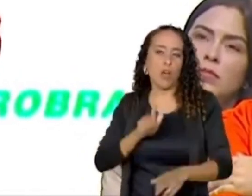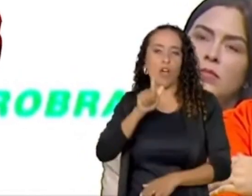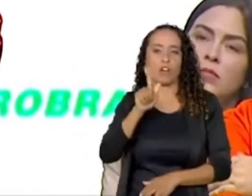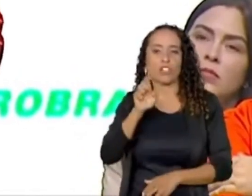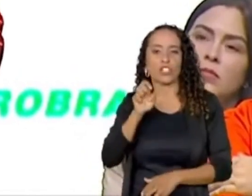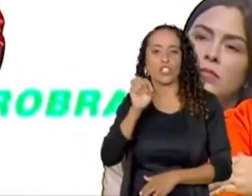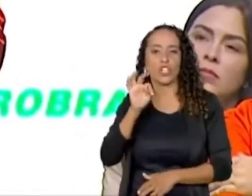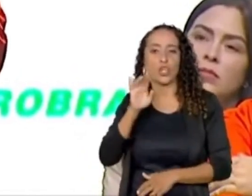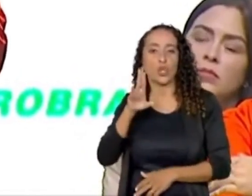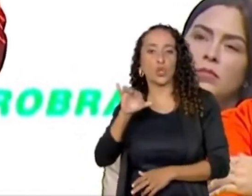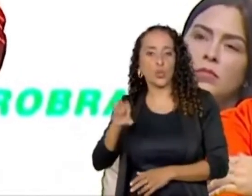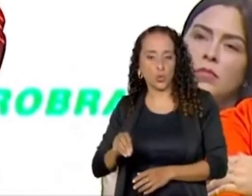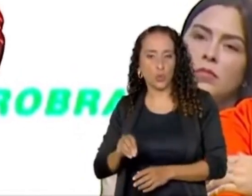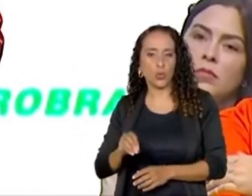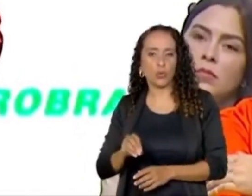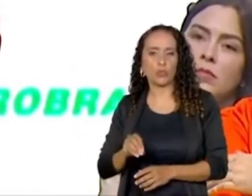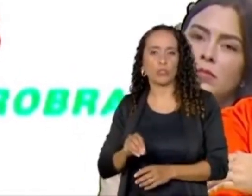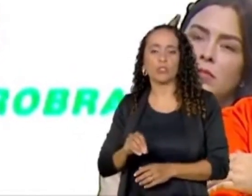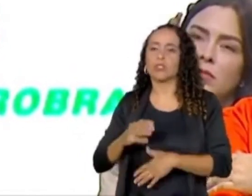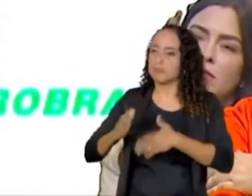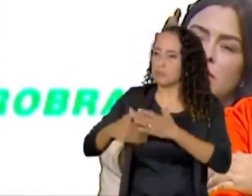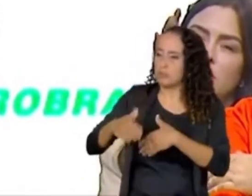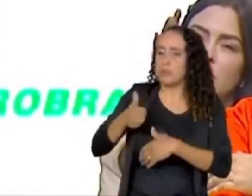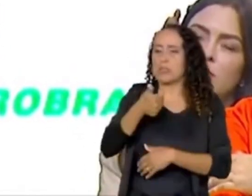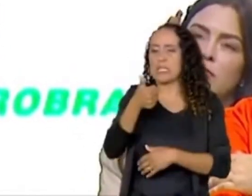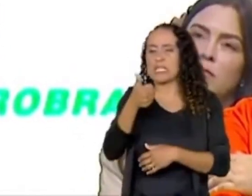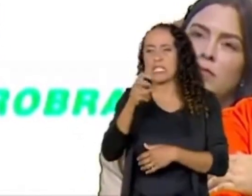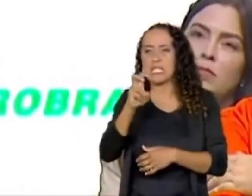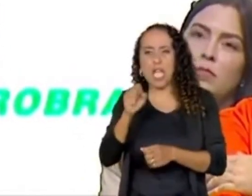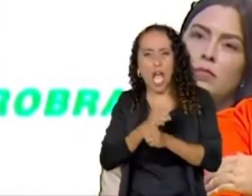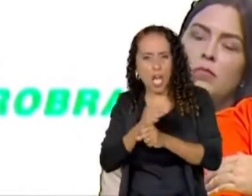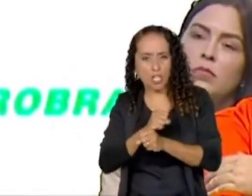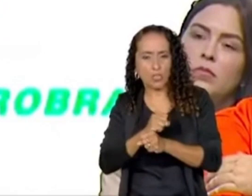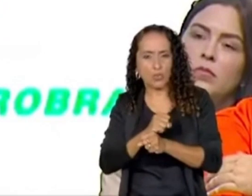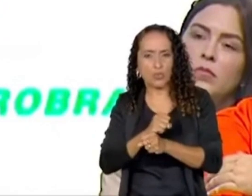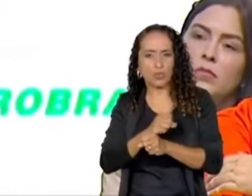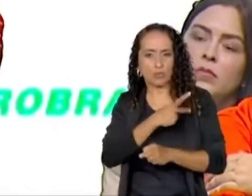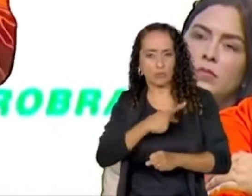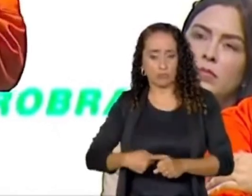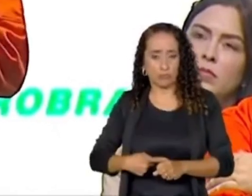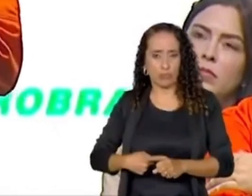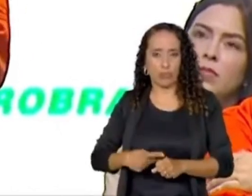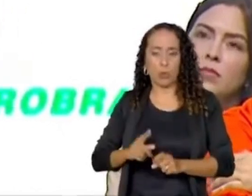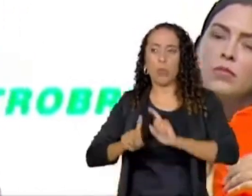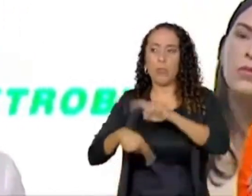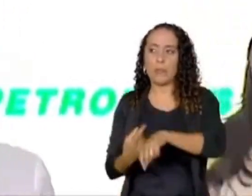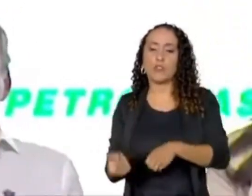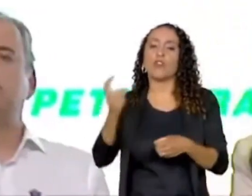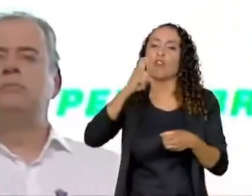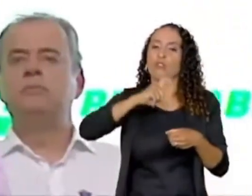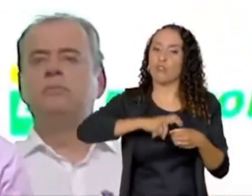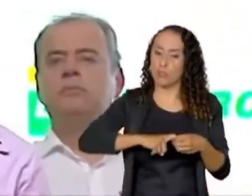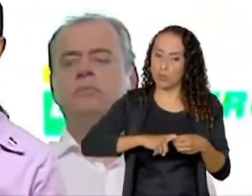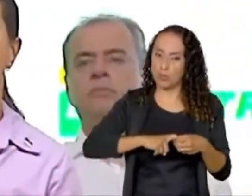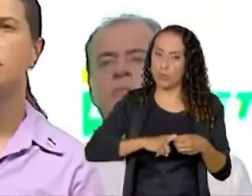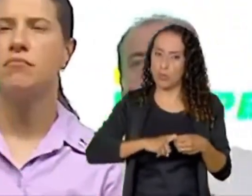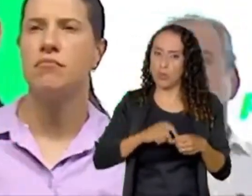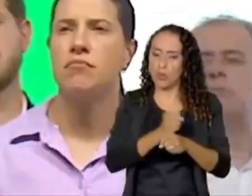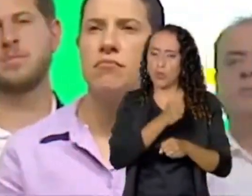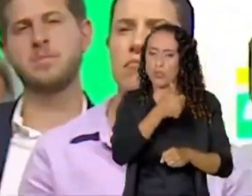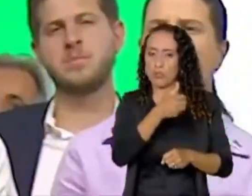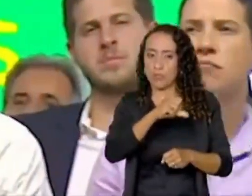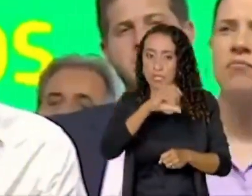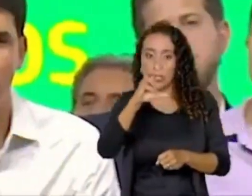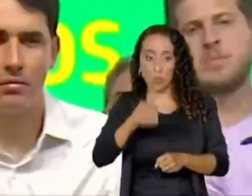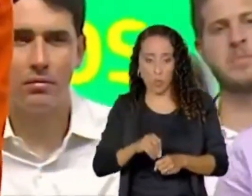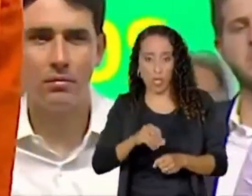que governou esse país por 15 anos, de 30 a 45, depois votou em 50, eleito